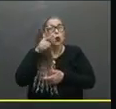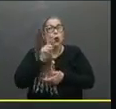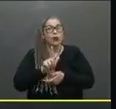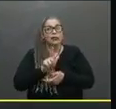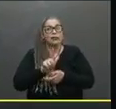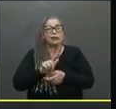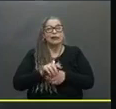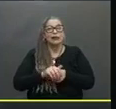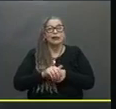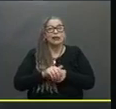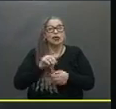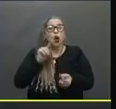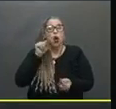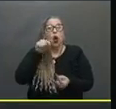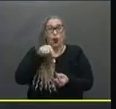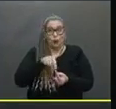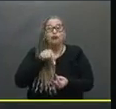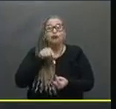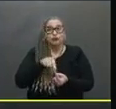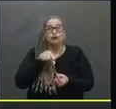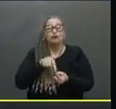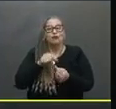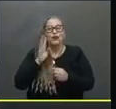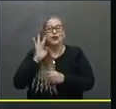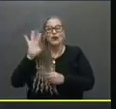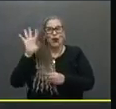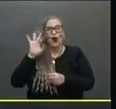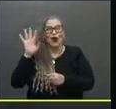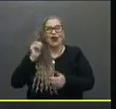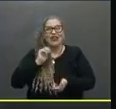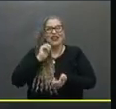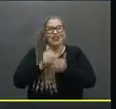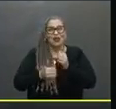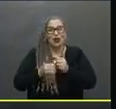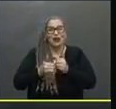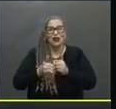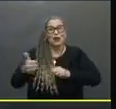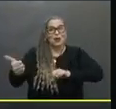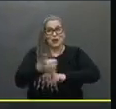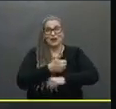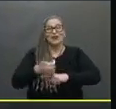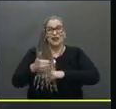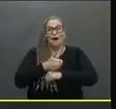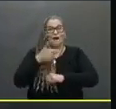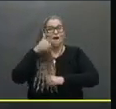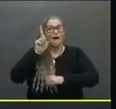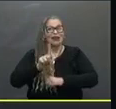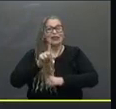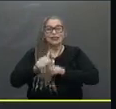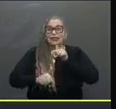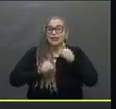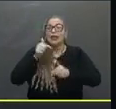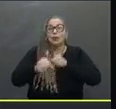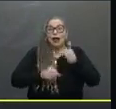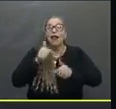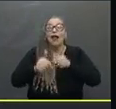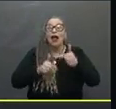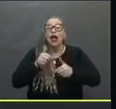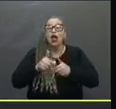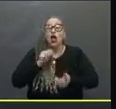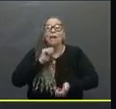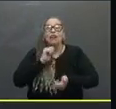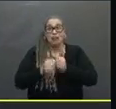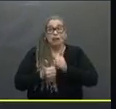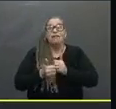conseguir cumprir o grande sonho, que era ser atleta de futebol profissional, trabalhar como atleta, que para